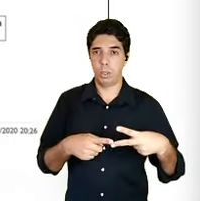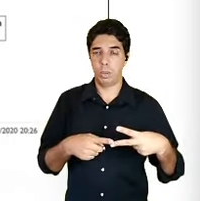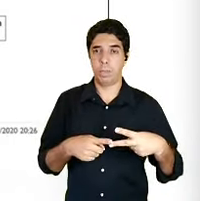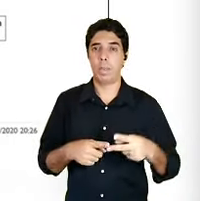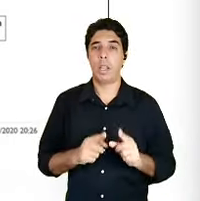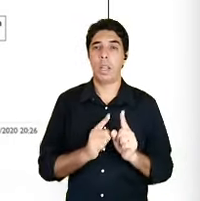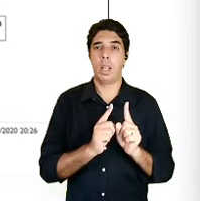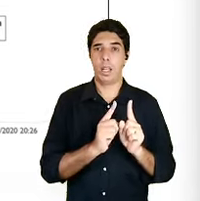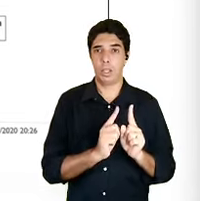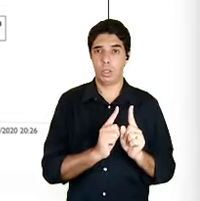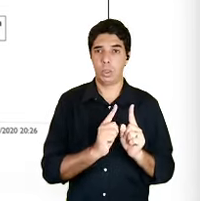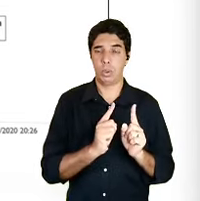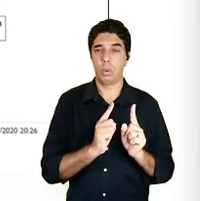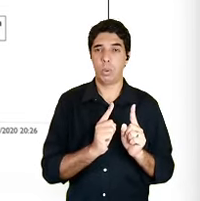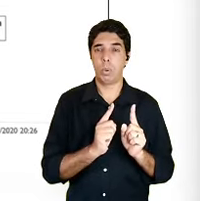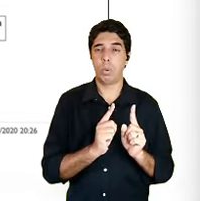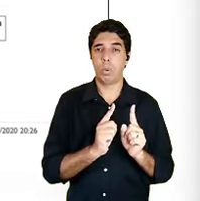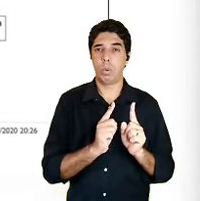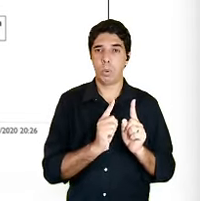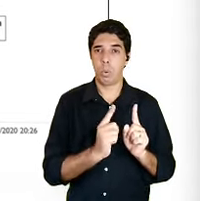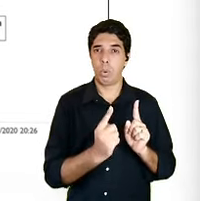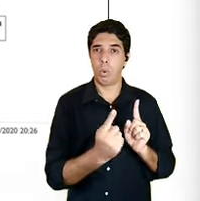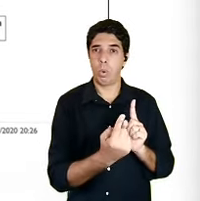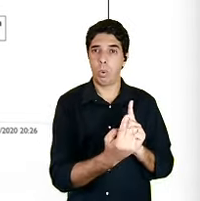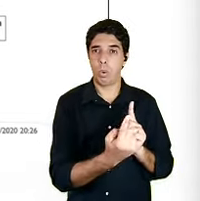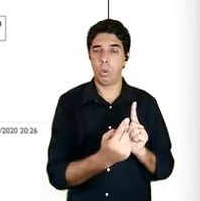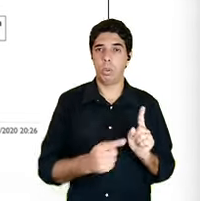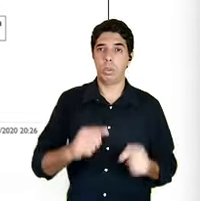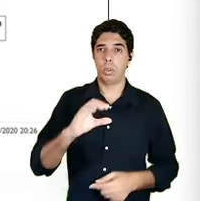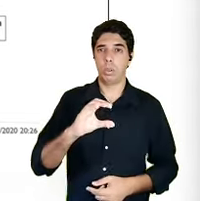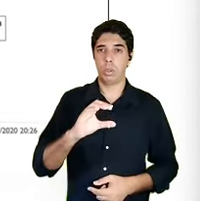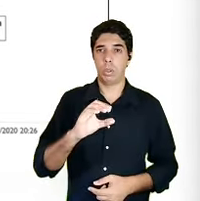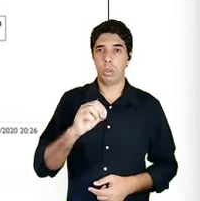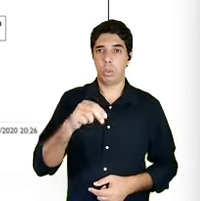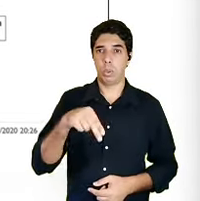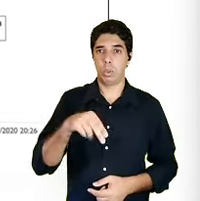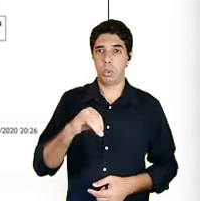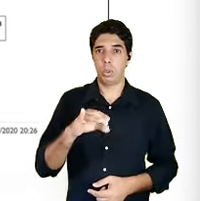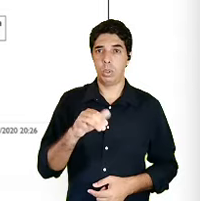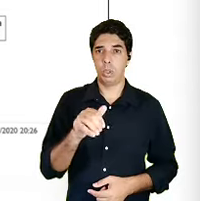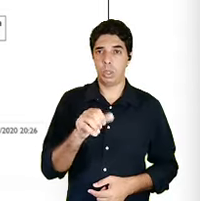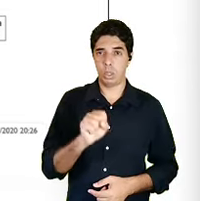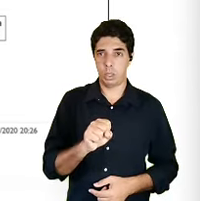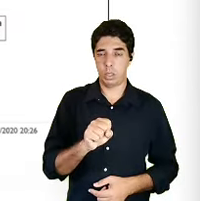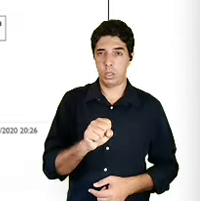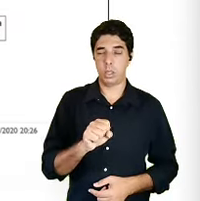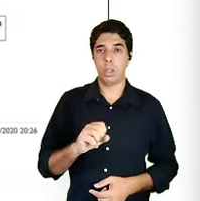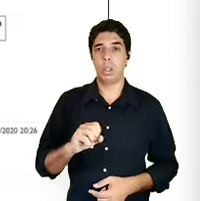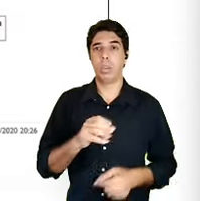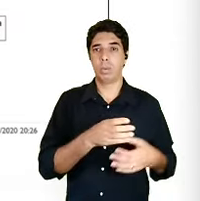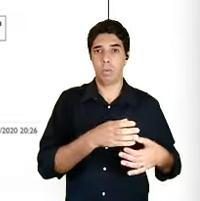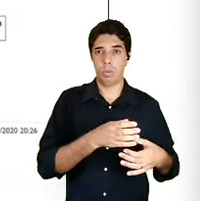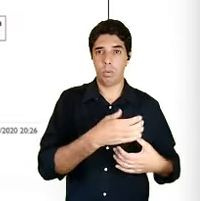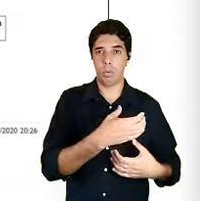projeções cônicas e as projeções cilíndricas ou paralelas. As vistas ortográficas, elas são